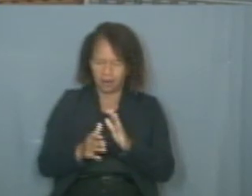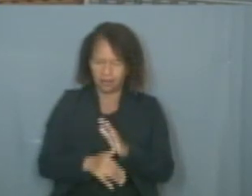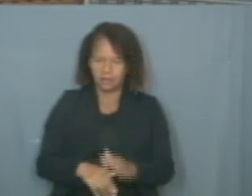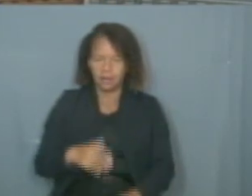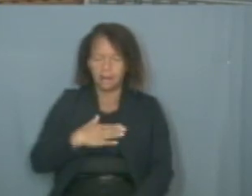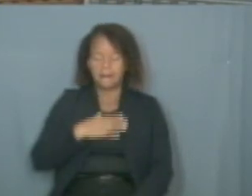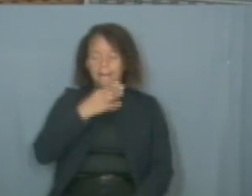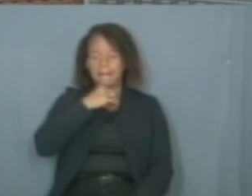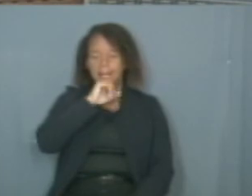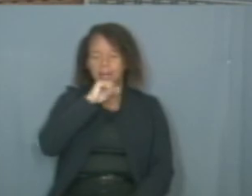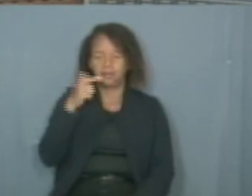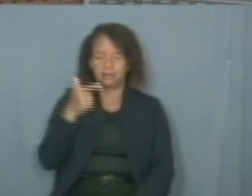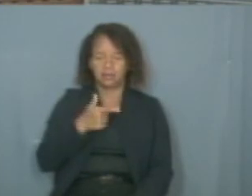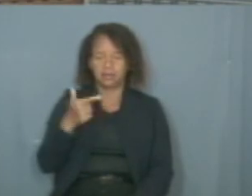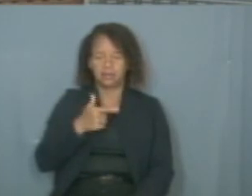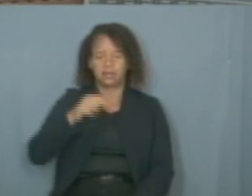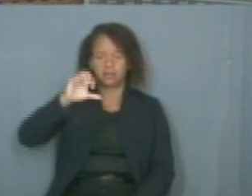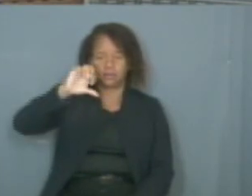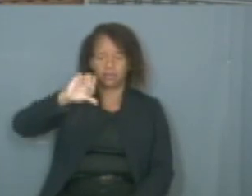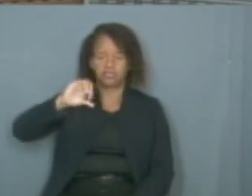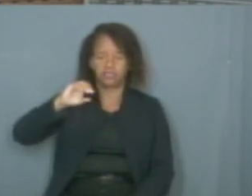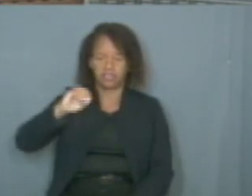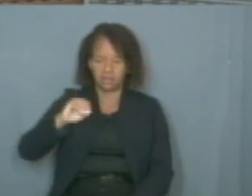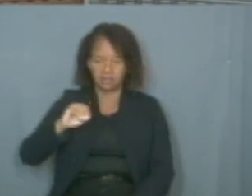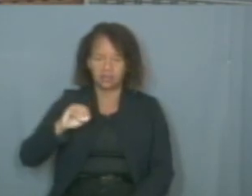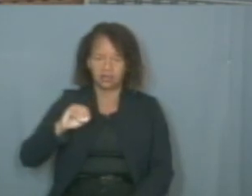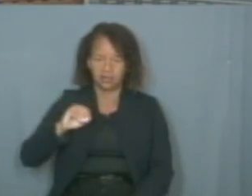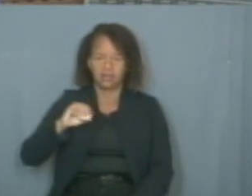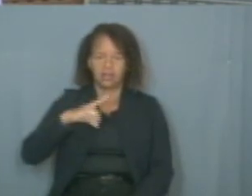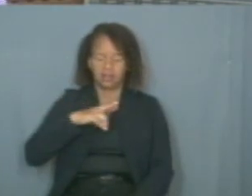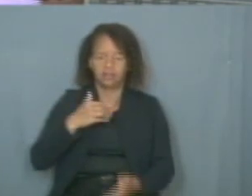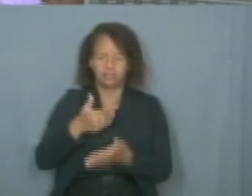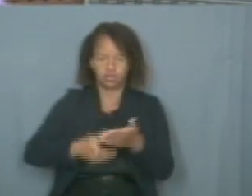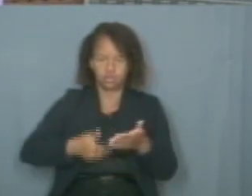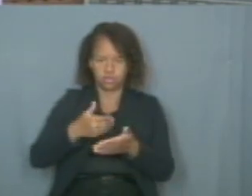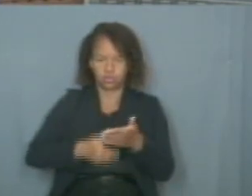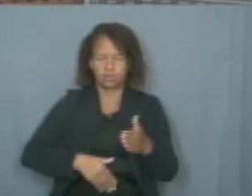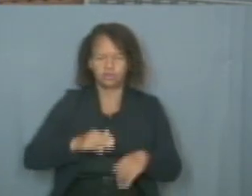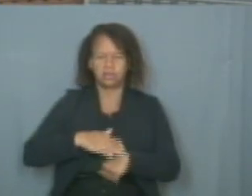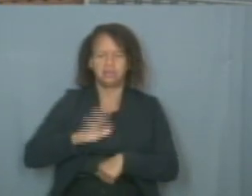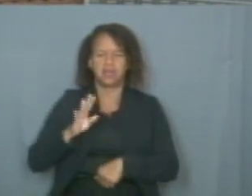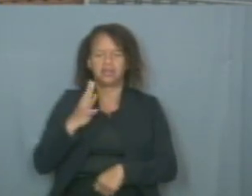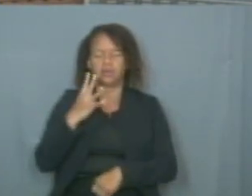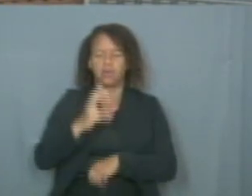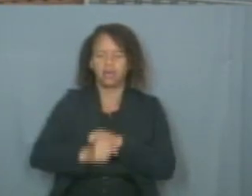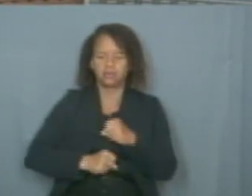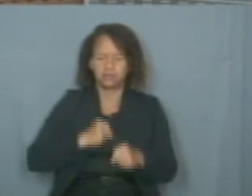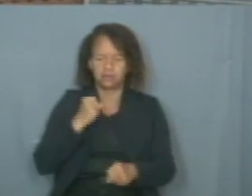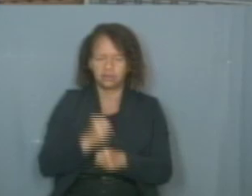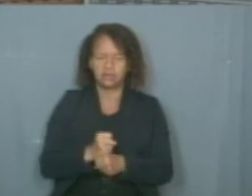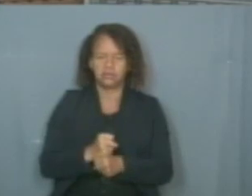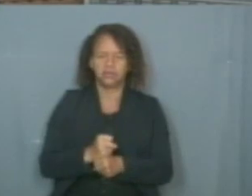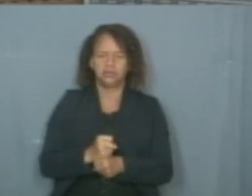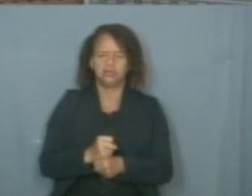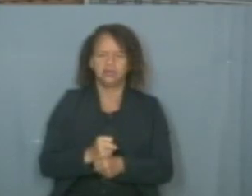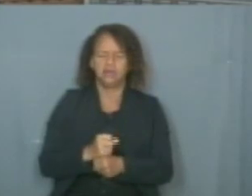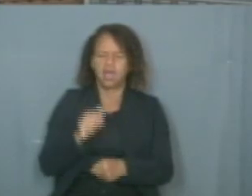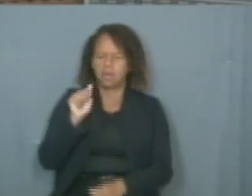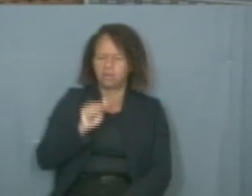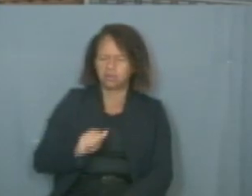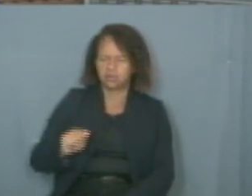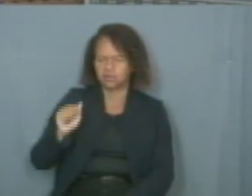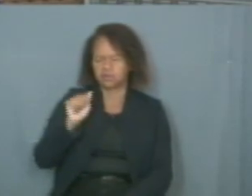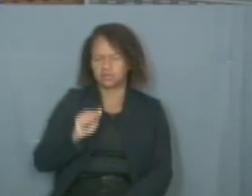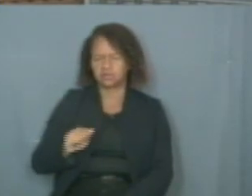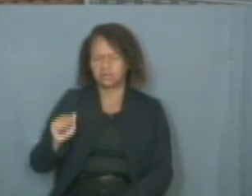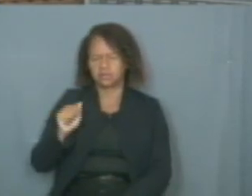meu padrasto, de 90 anos, teve descontos por mais de 4 anos a uma